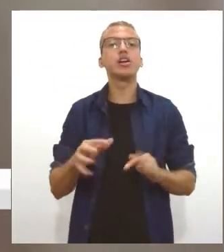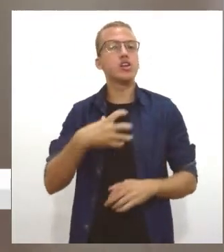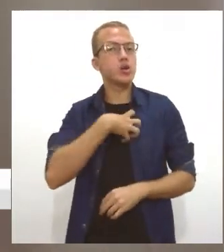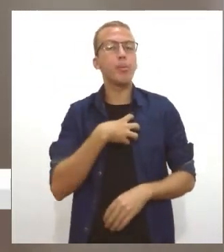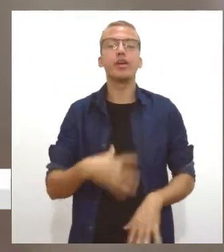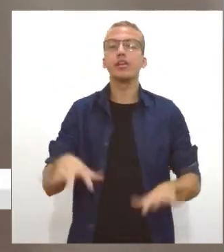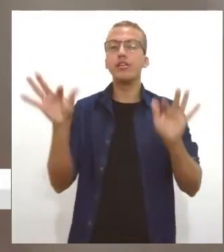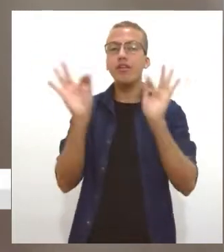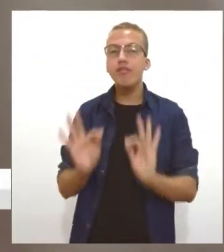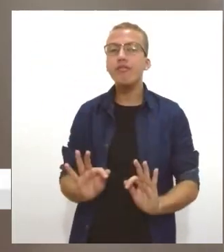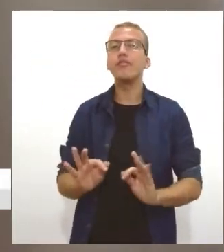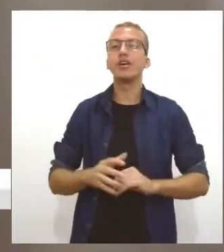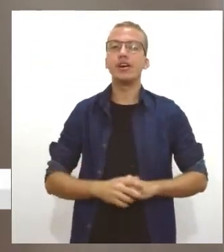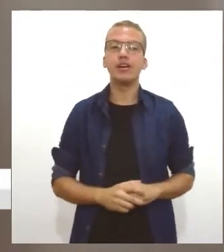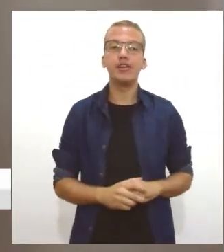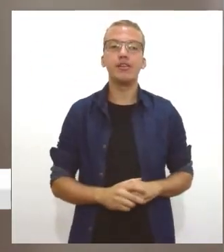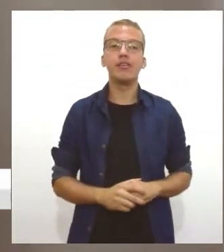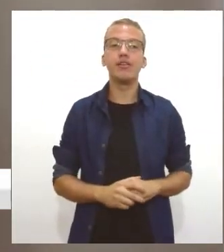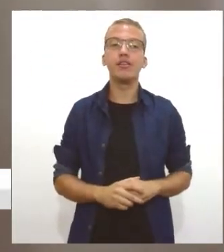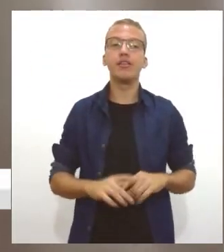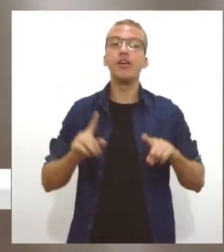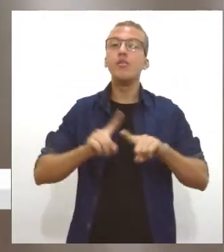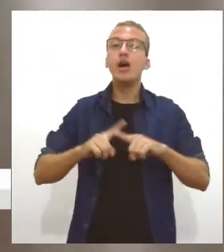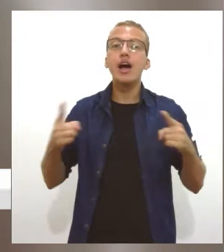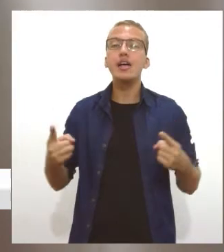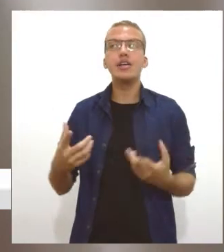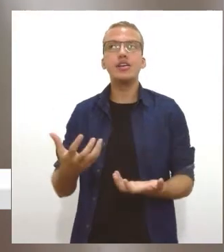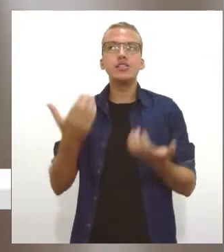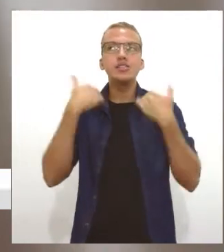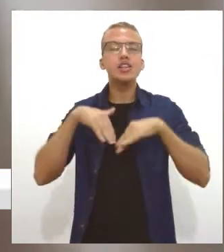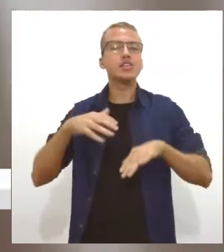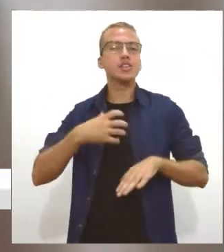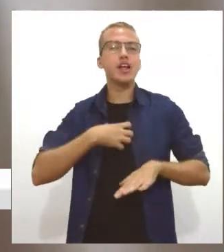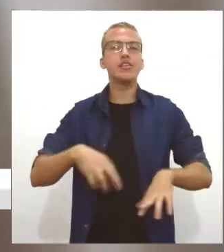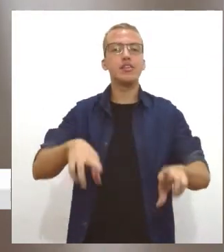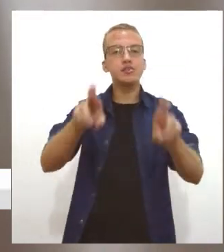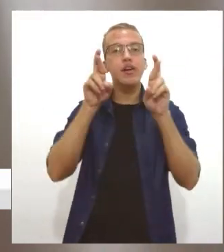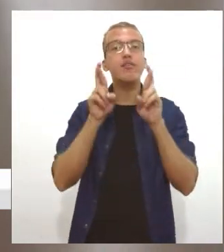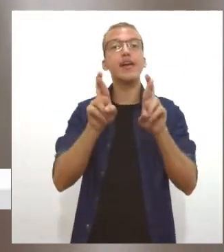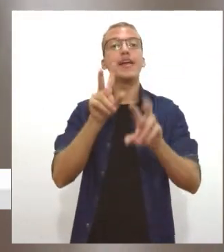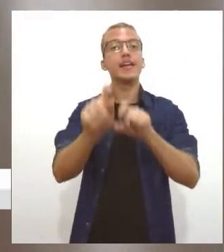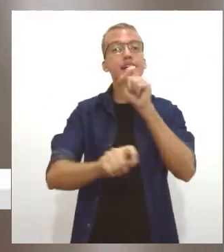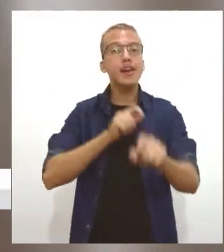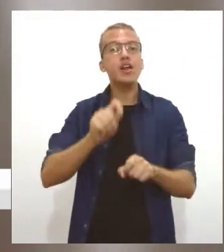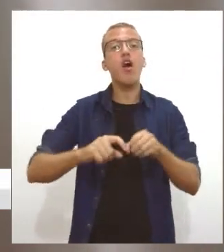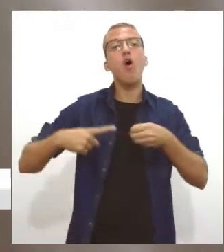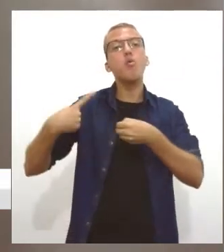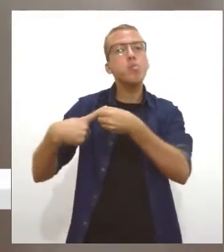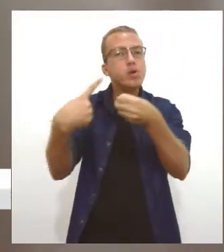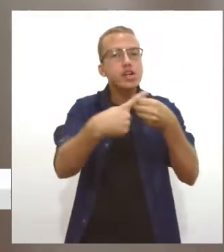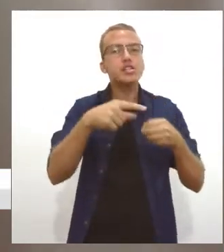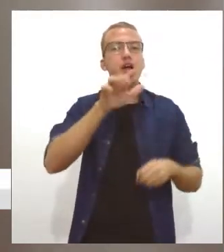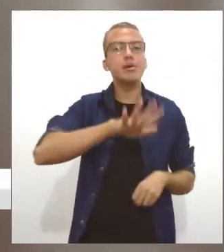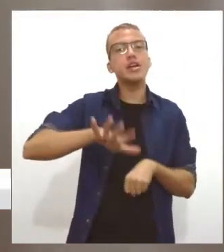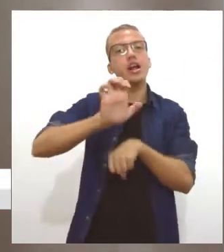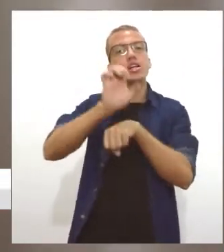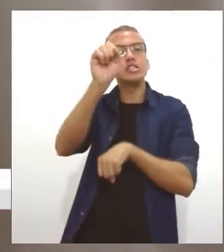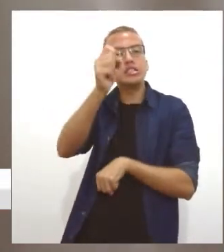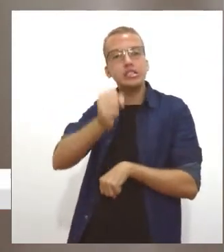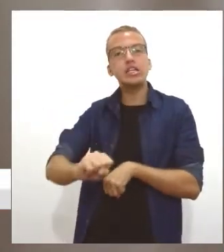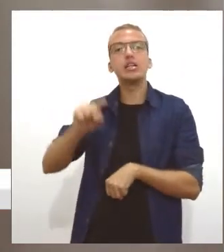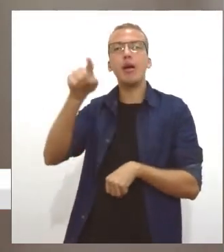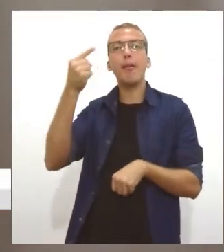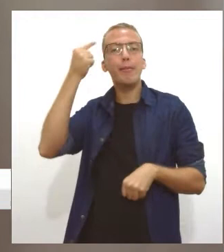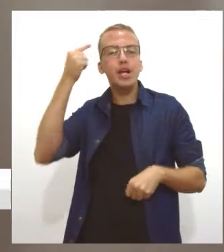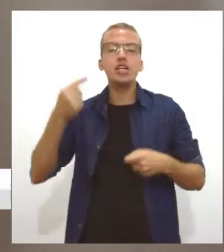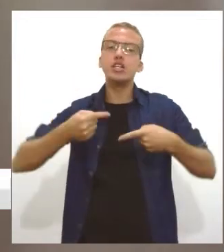eu fico mais esperançoso que ela possa ser replicada, para que os municípios eles possam estabelecer também as suas políticas, que estão